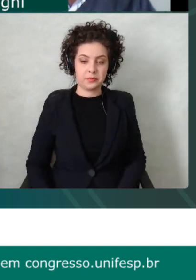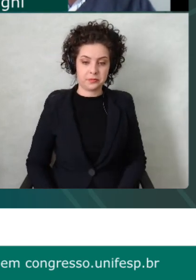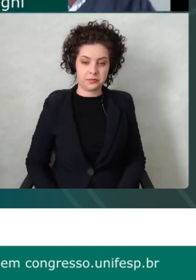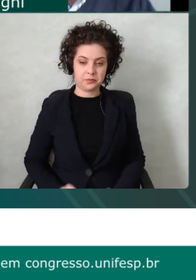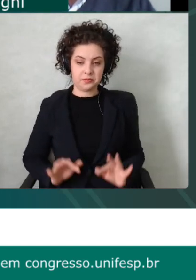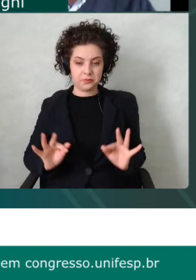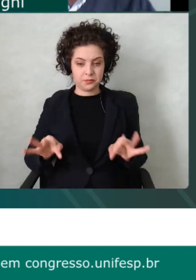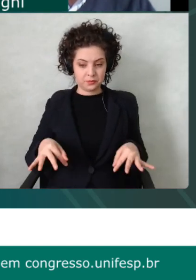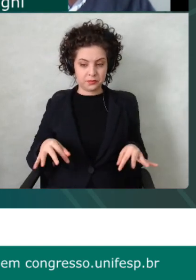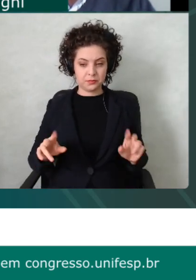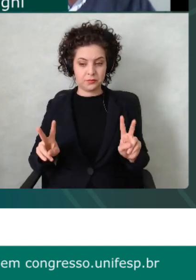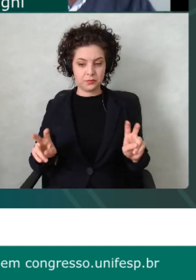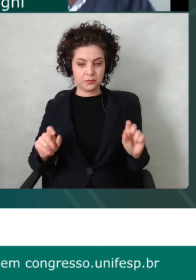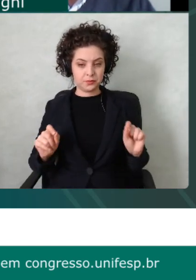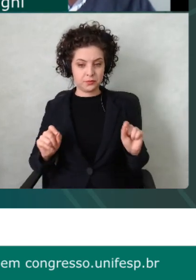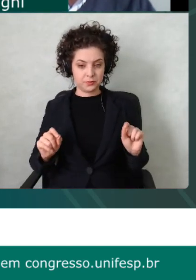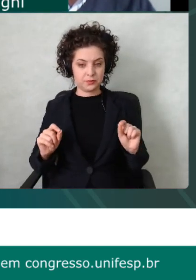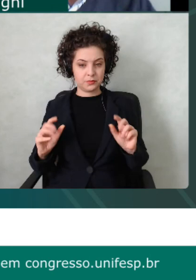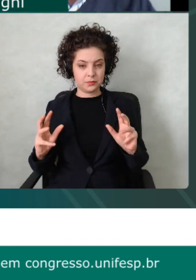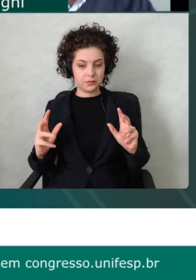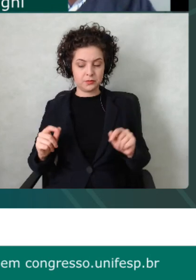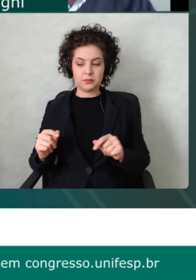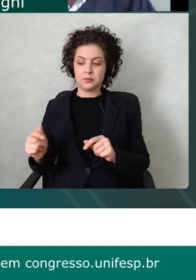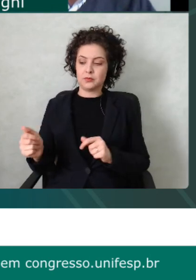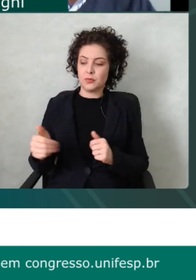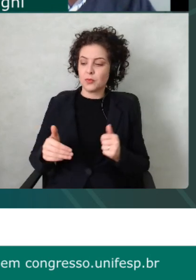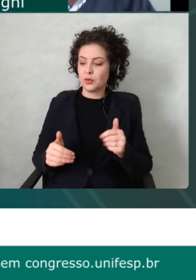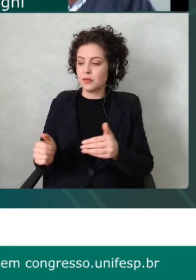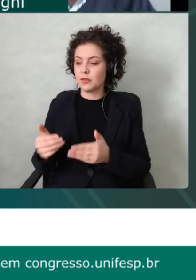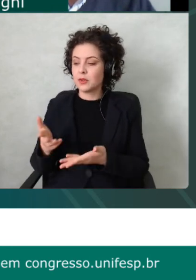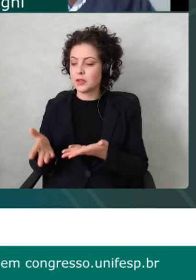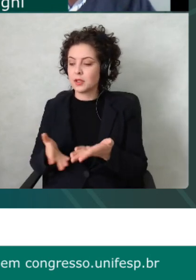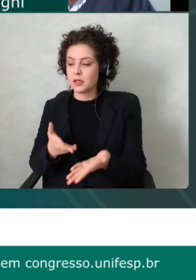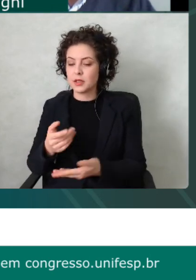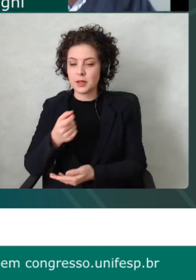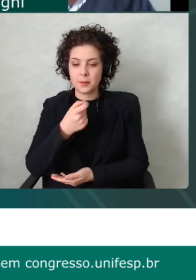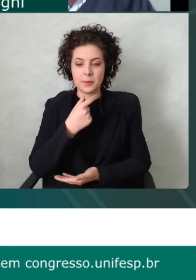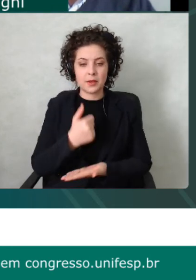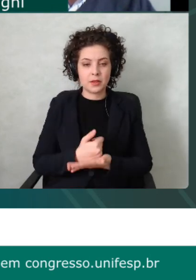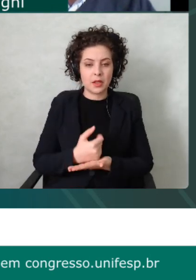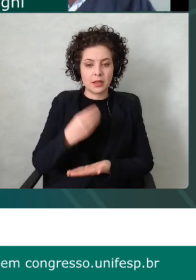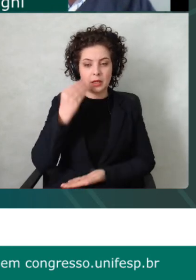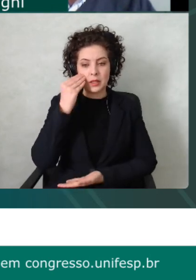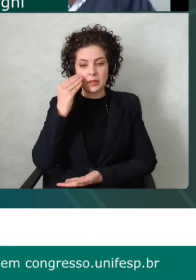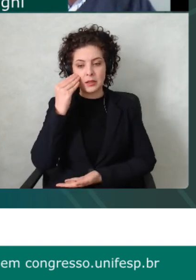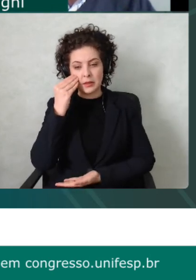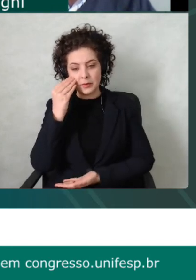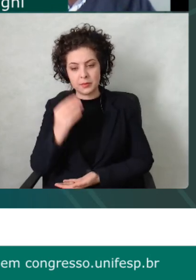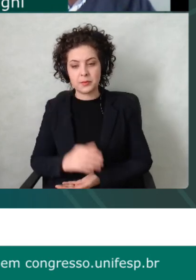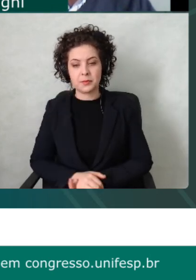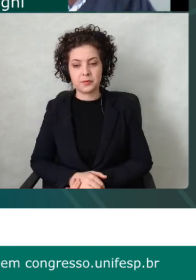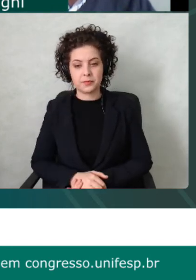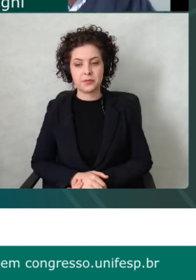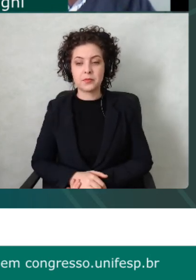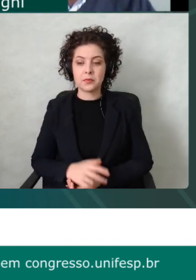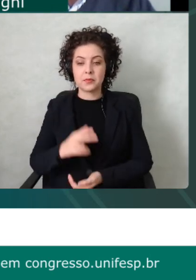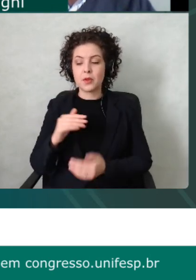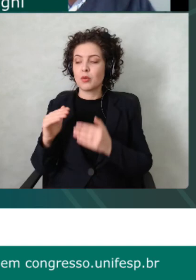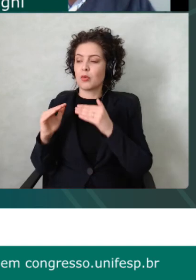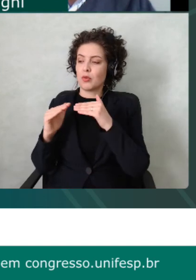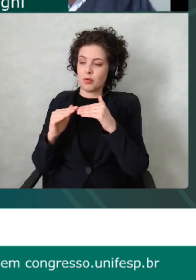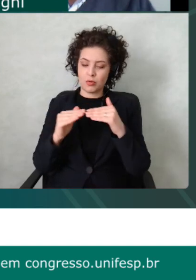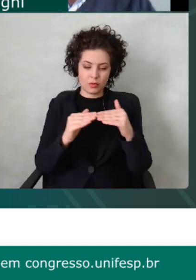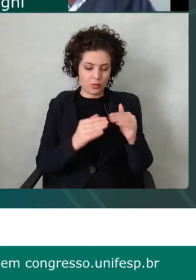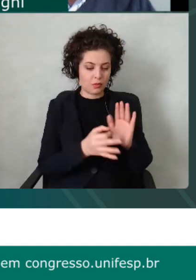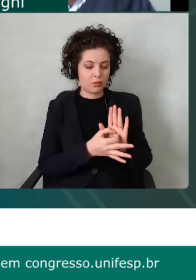a todas essas novas intervenções terapêuticas, medicações, acho que eu compartilho da opinião de todos